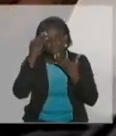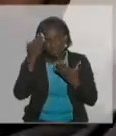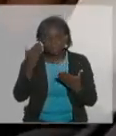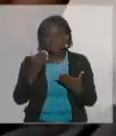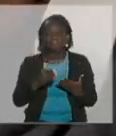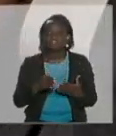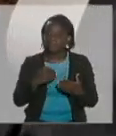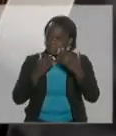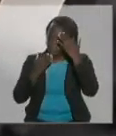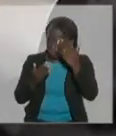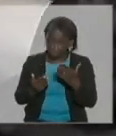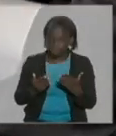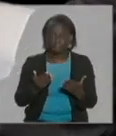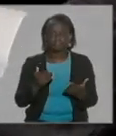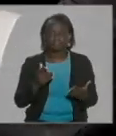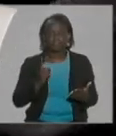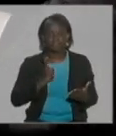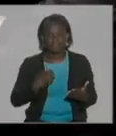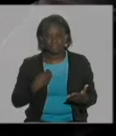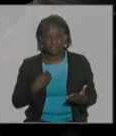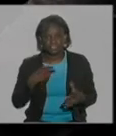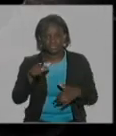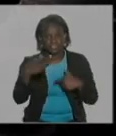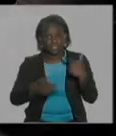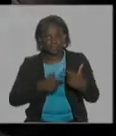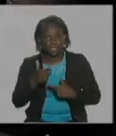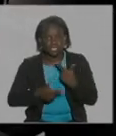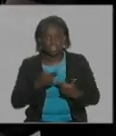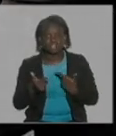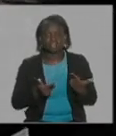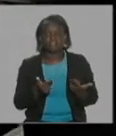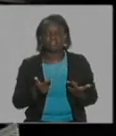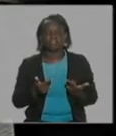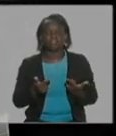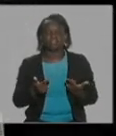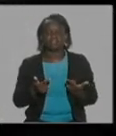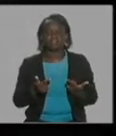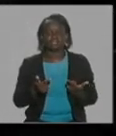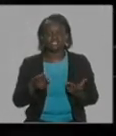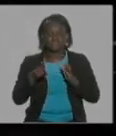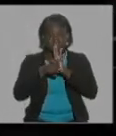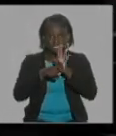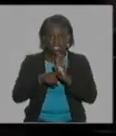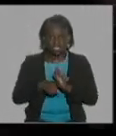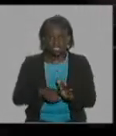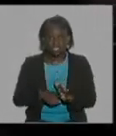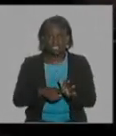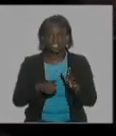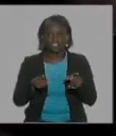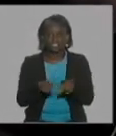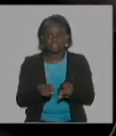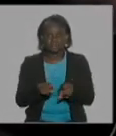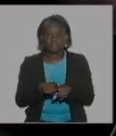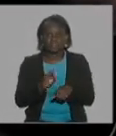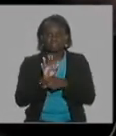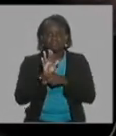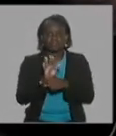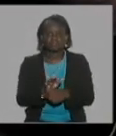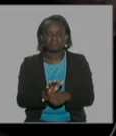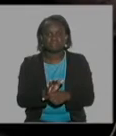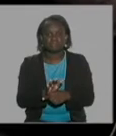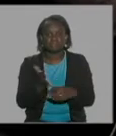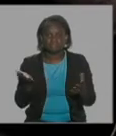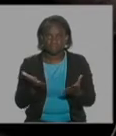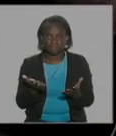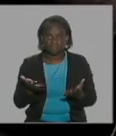obrigado Eu que agradeço. Por estar aqui, muito obrigado pelo trabalho que vem fazendo, por essa pesquisa e por nos